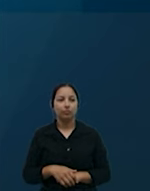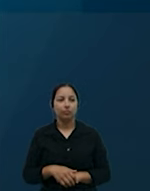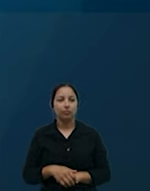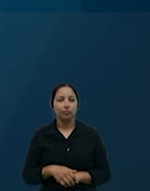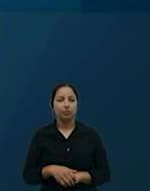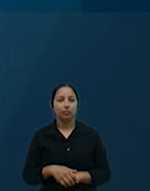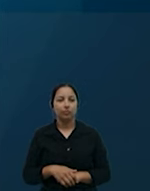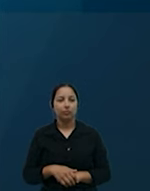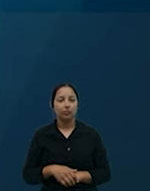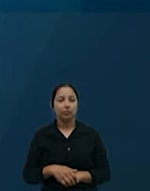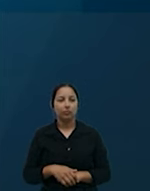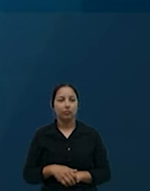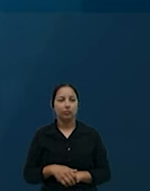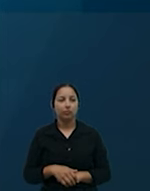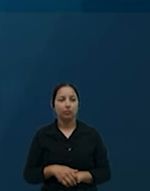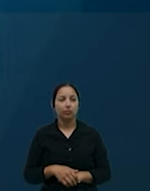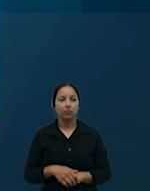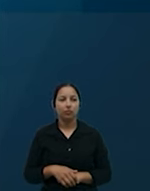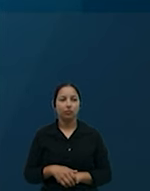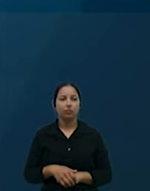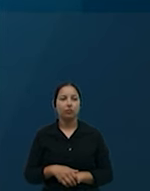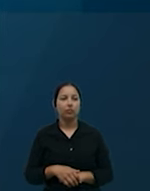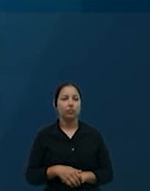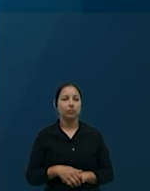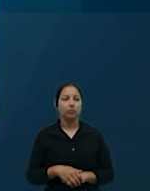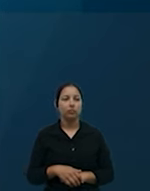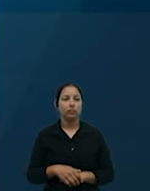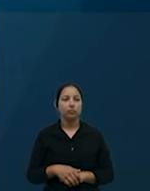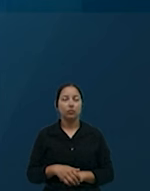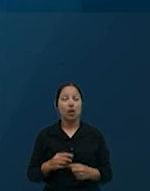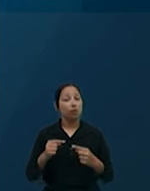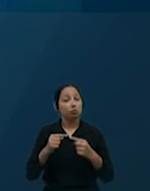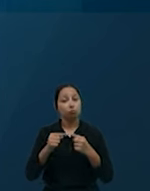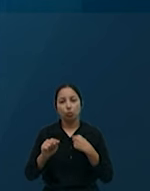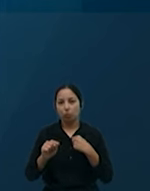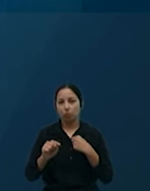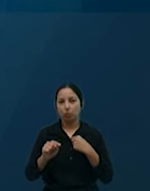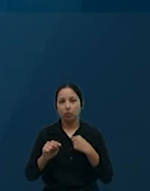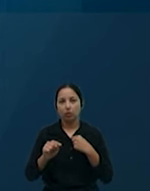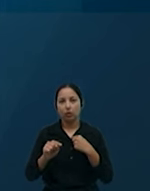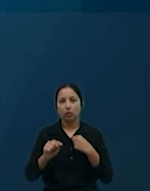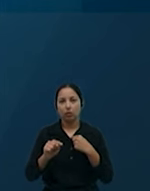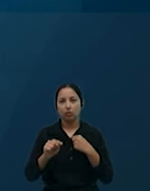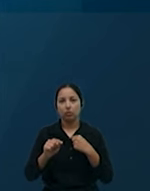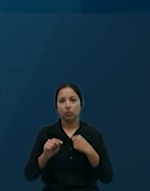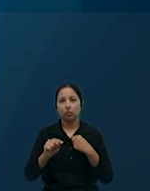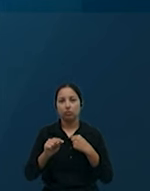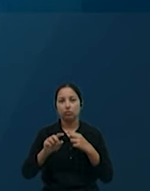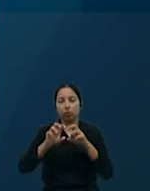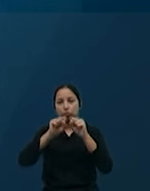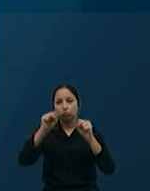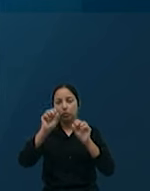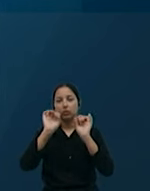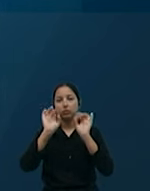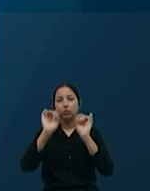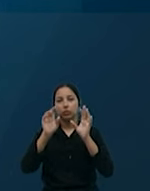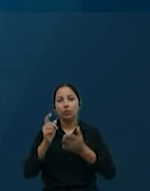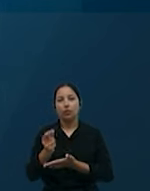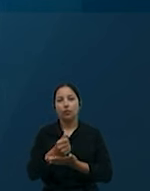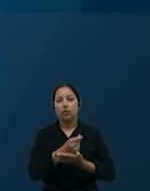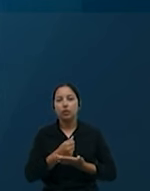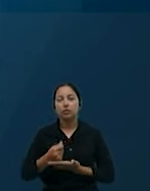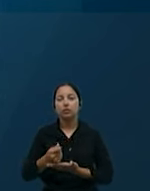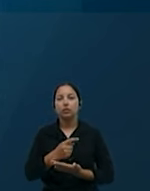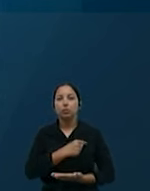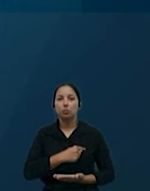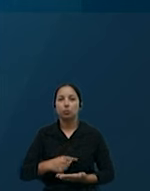não caberia, né, nos juizados especiais da Fazenda Pública, não caberia a